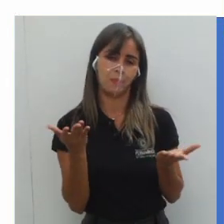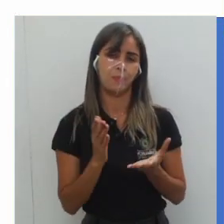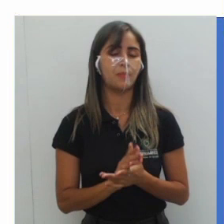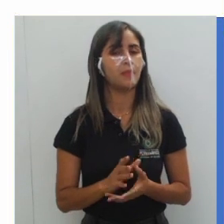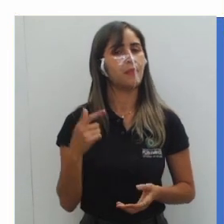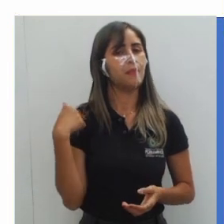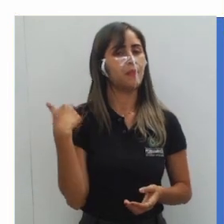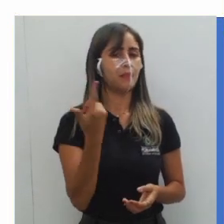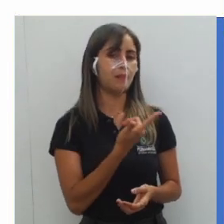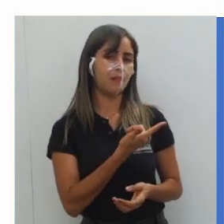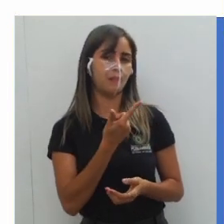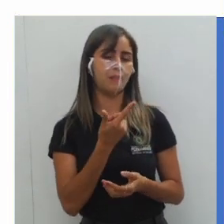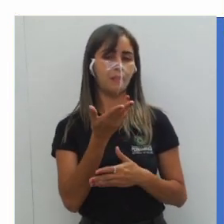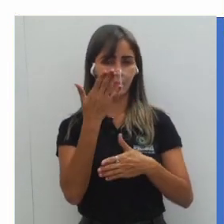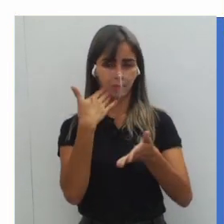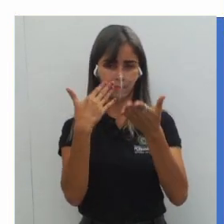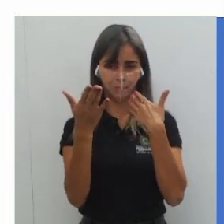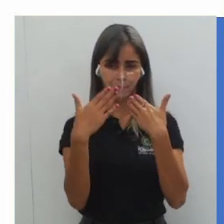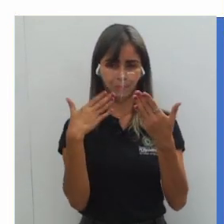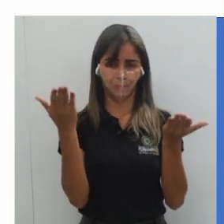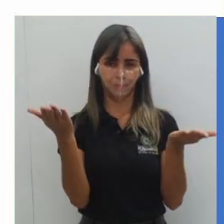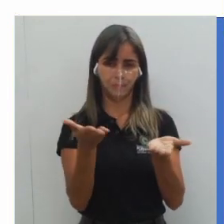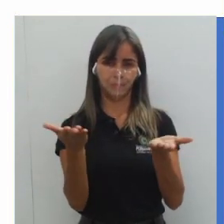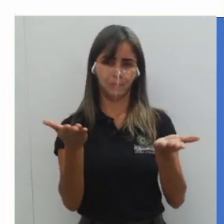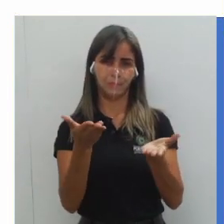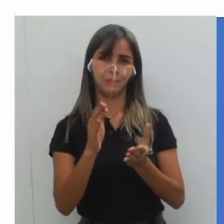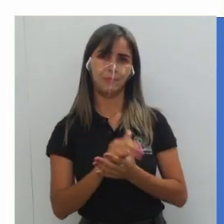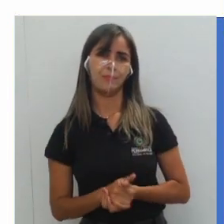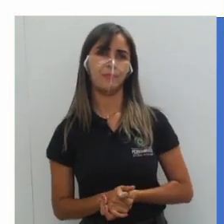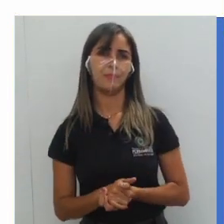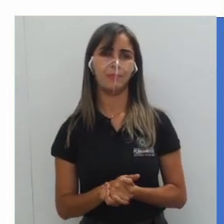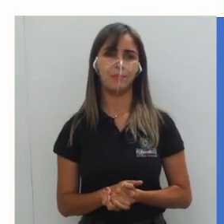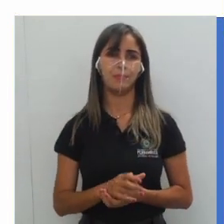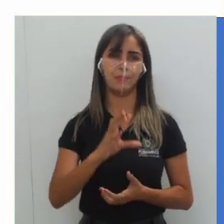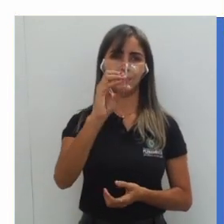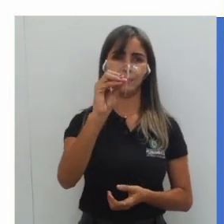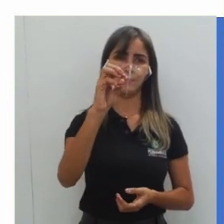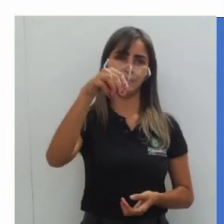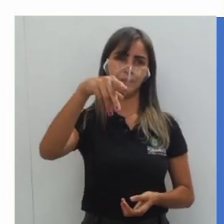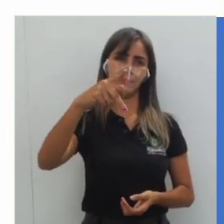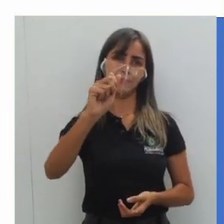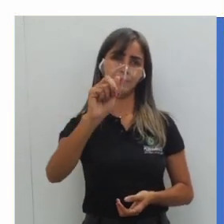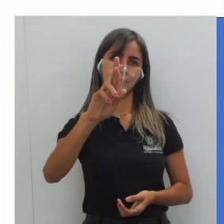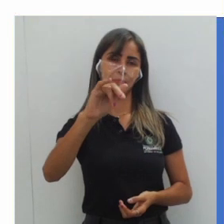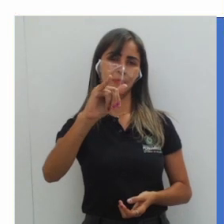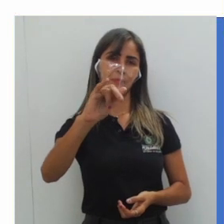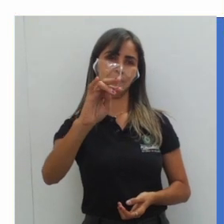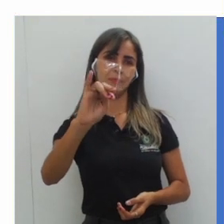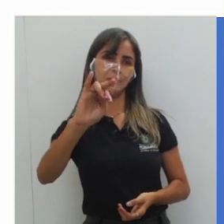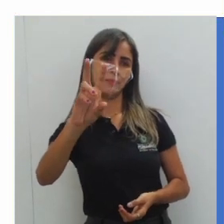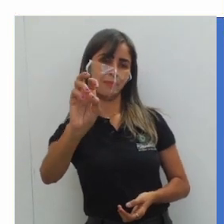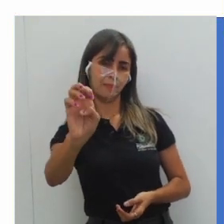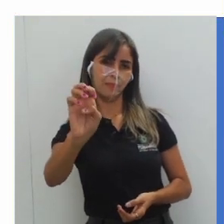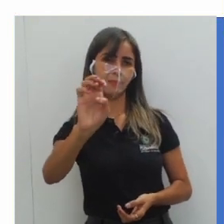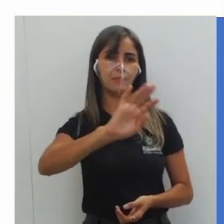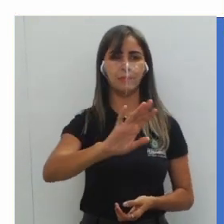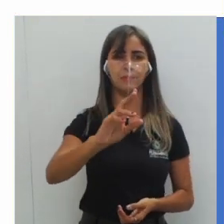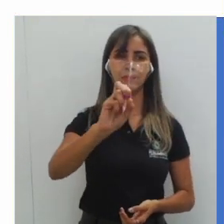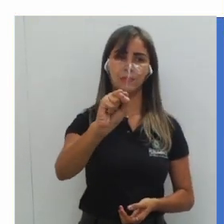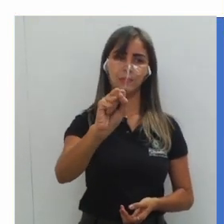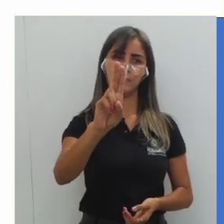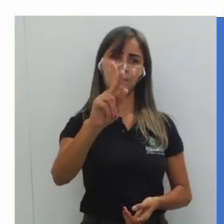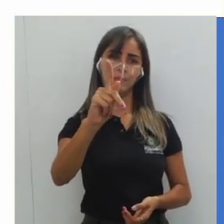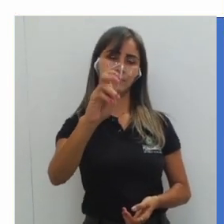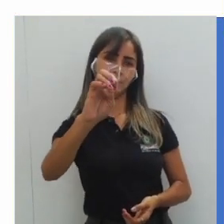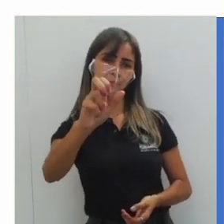Então, para a gente formar o comparativo agora e o superlativo, eu trouxe uma